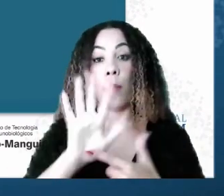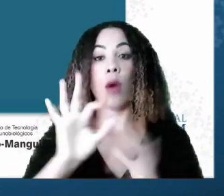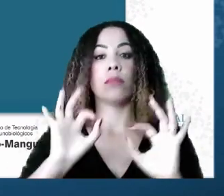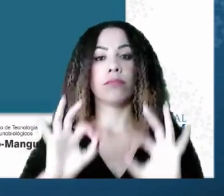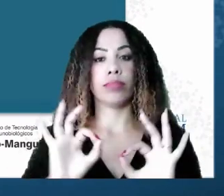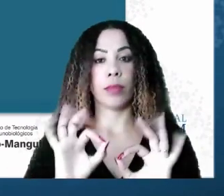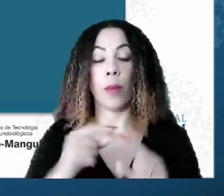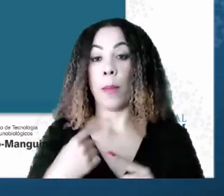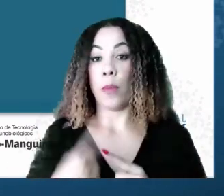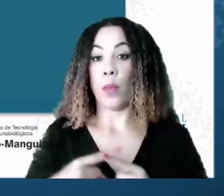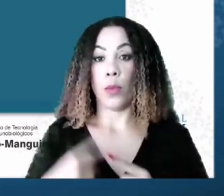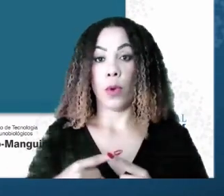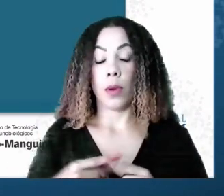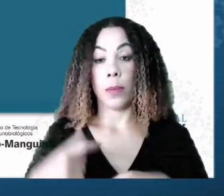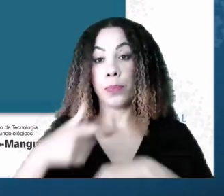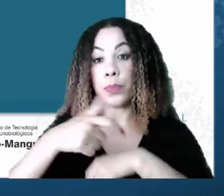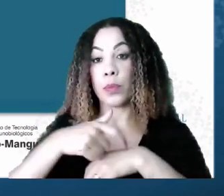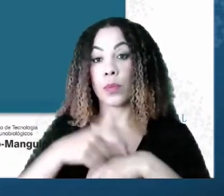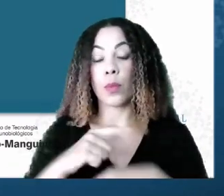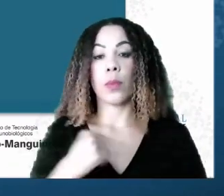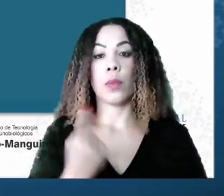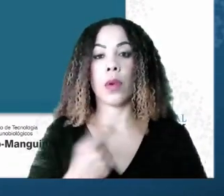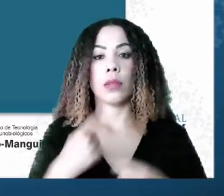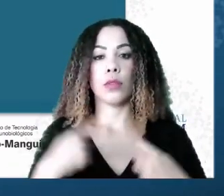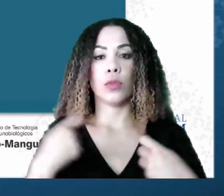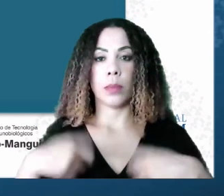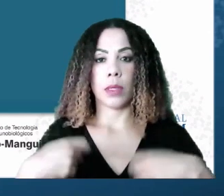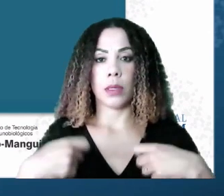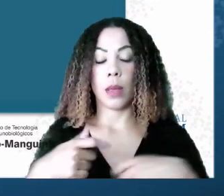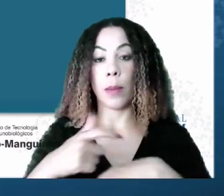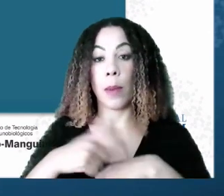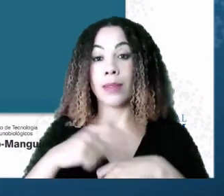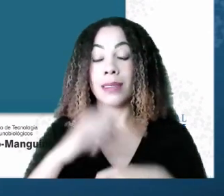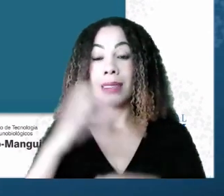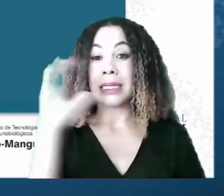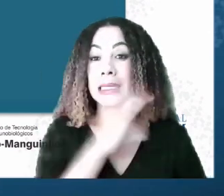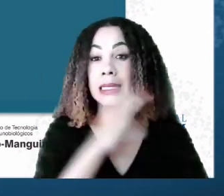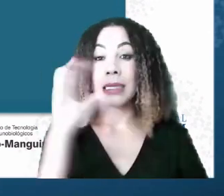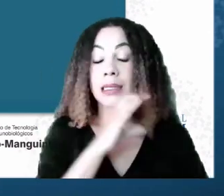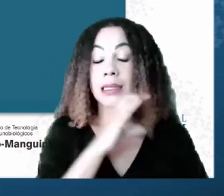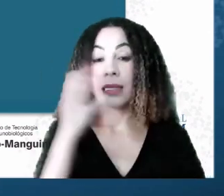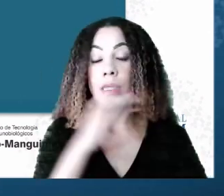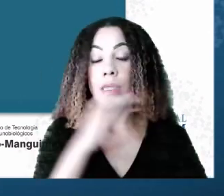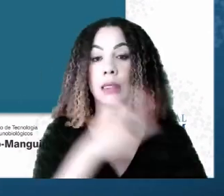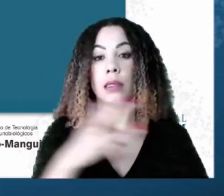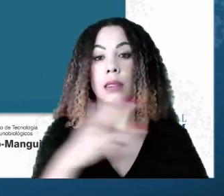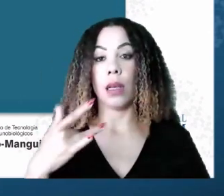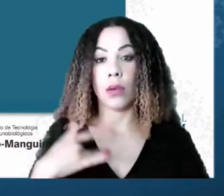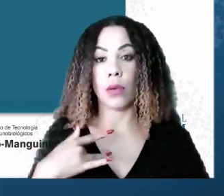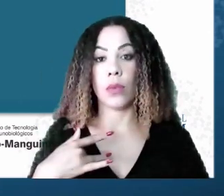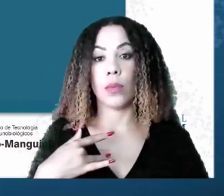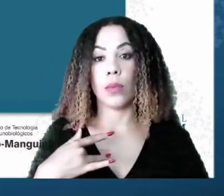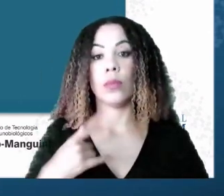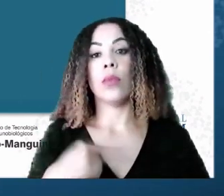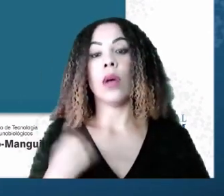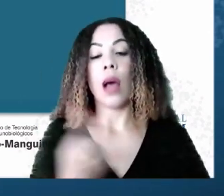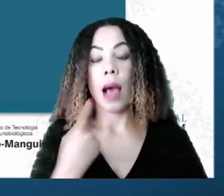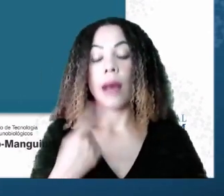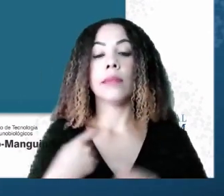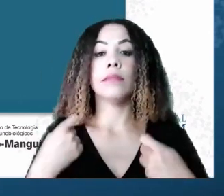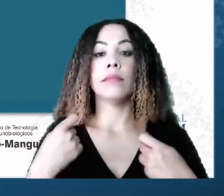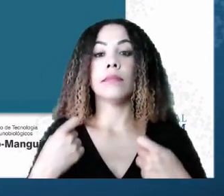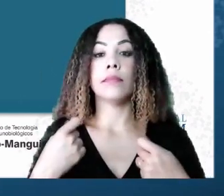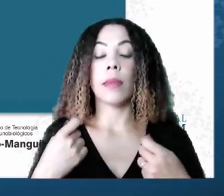Porque, no momento que a gente precisa, no momento de uma emergência sanitária, a gente ainda, mesmo